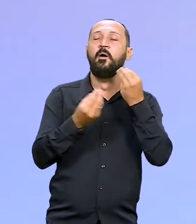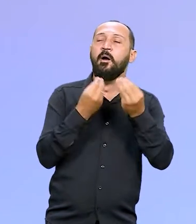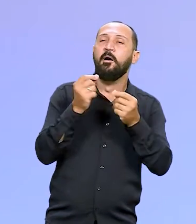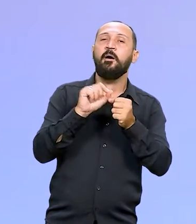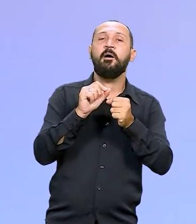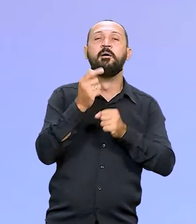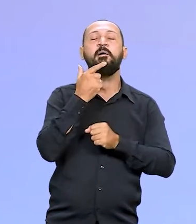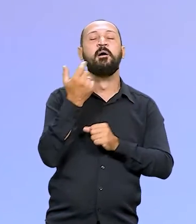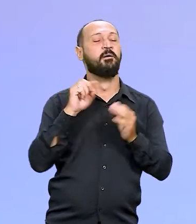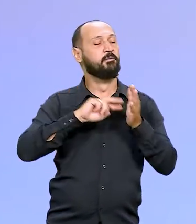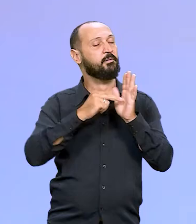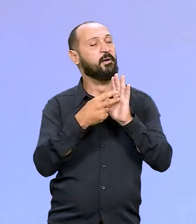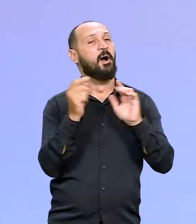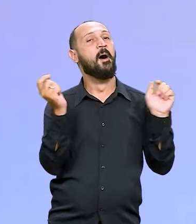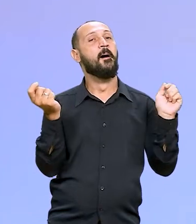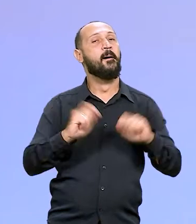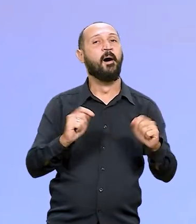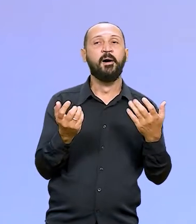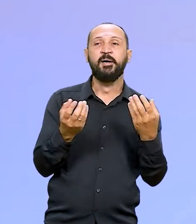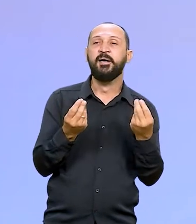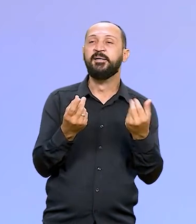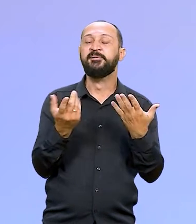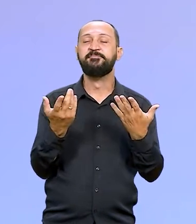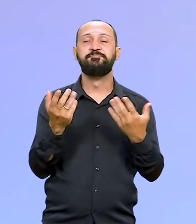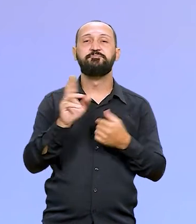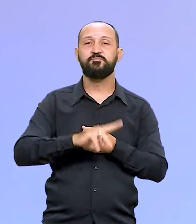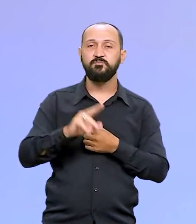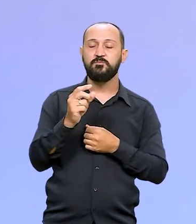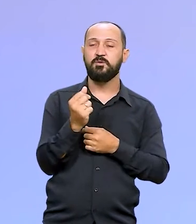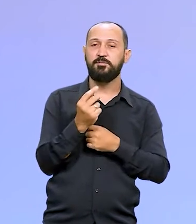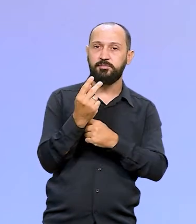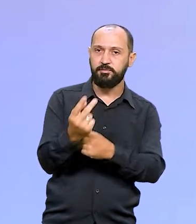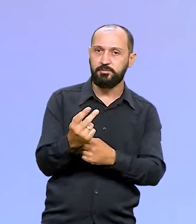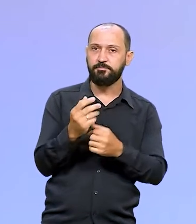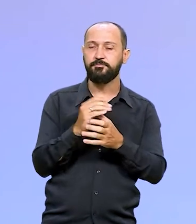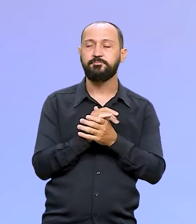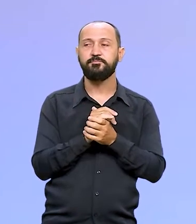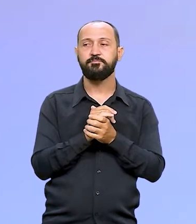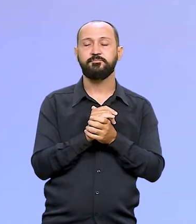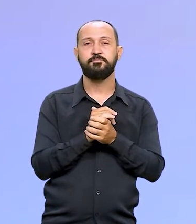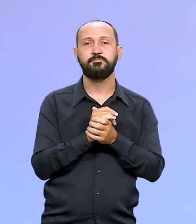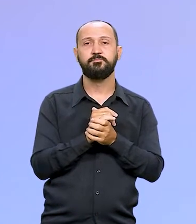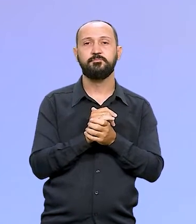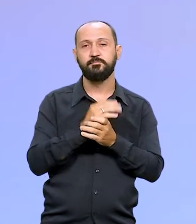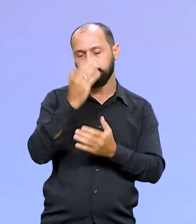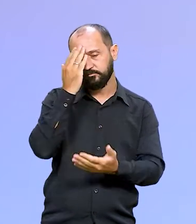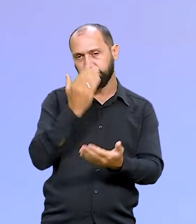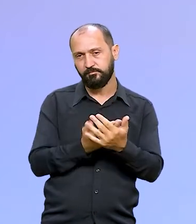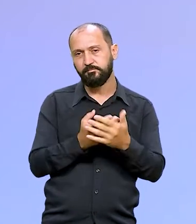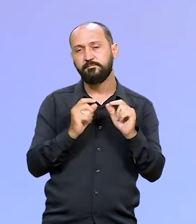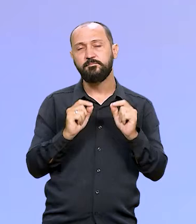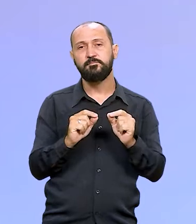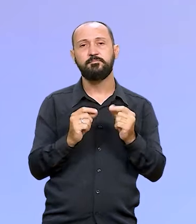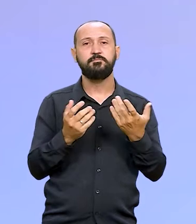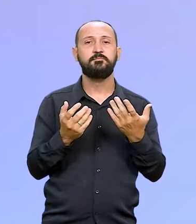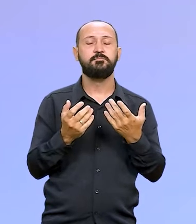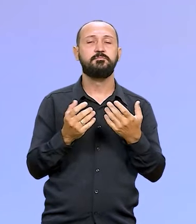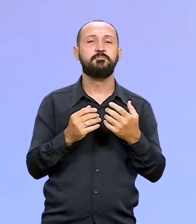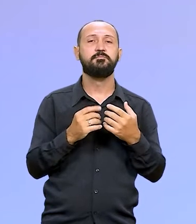inadimplência e o que isso significa que eu posso estar disponibilizando em crédito. Então, acredito